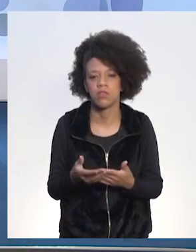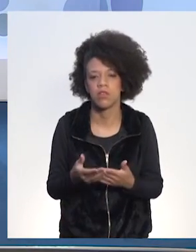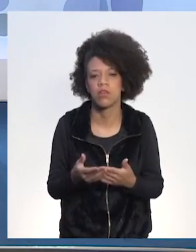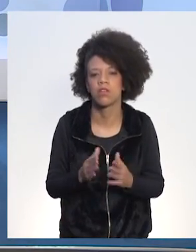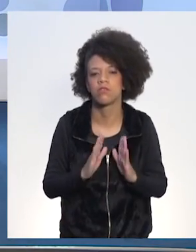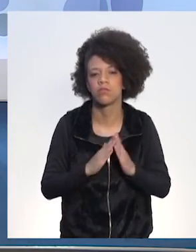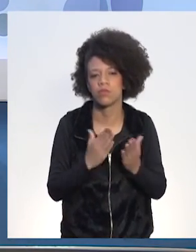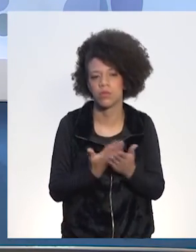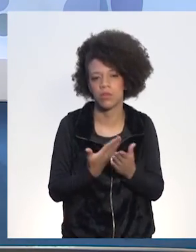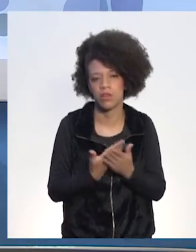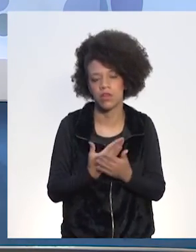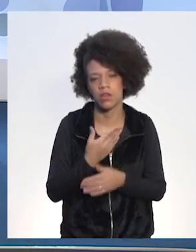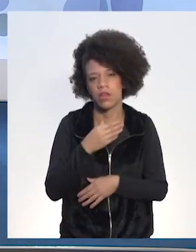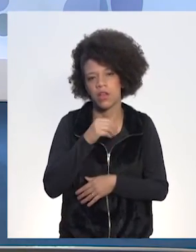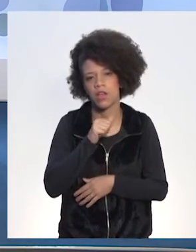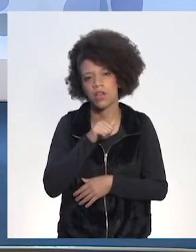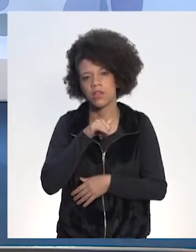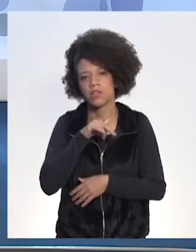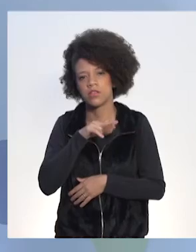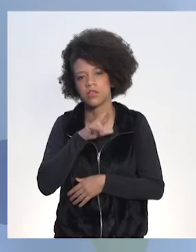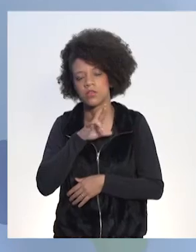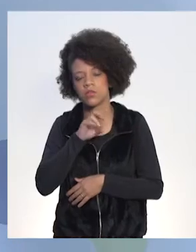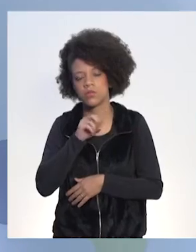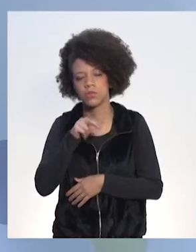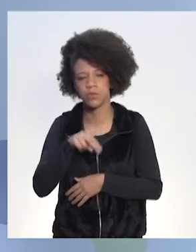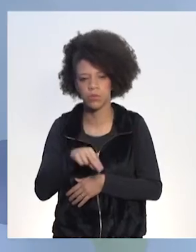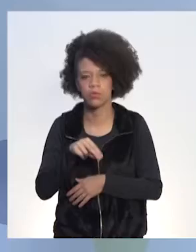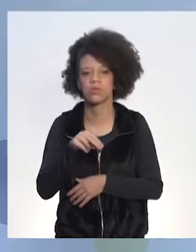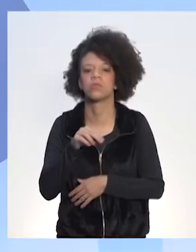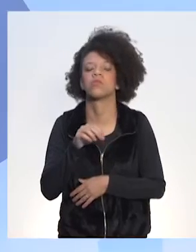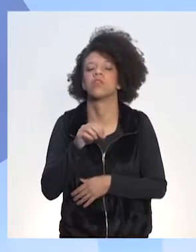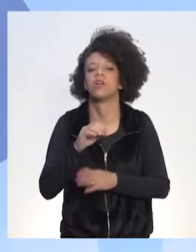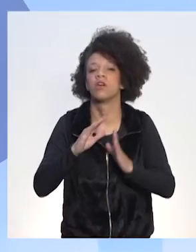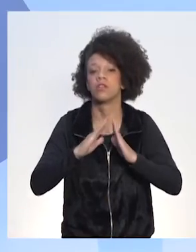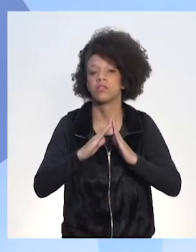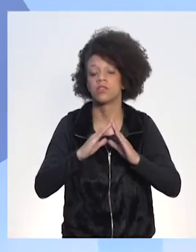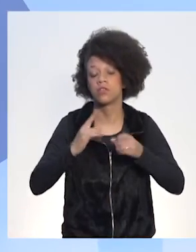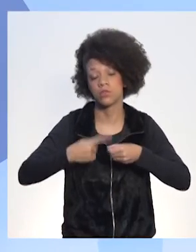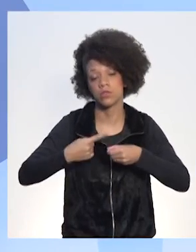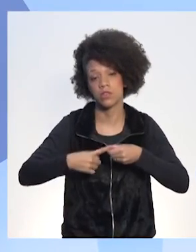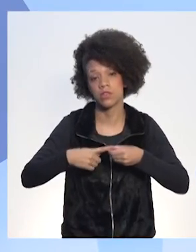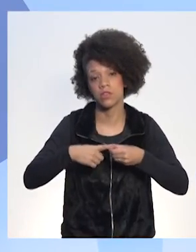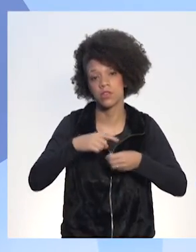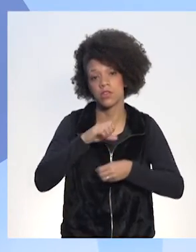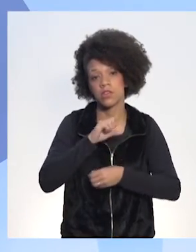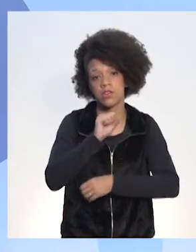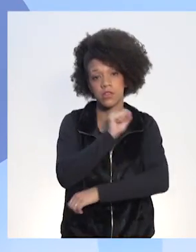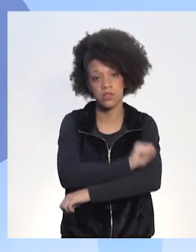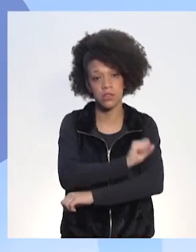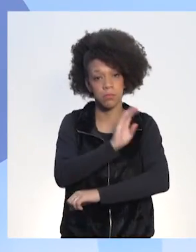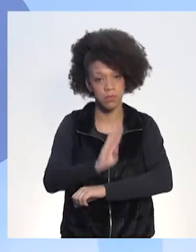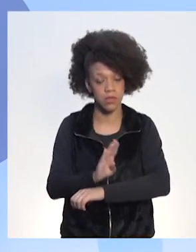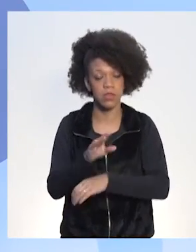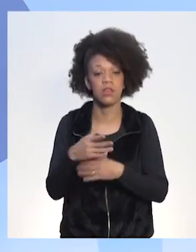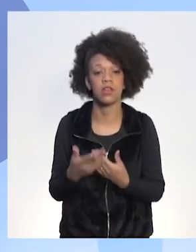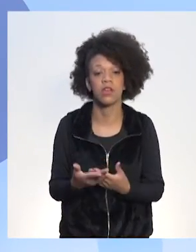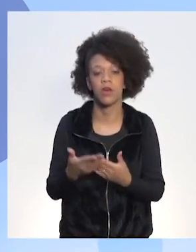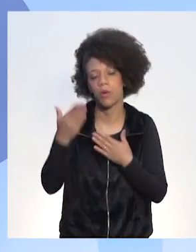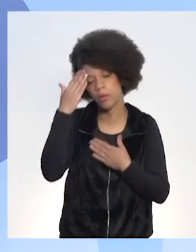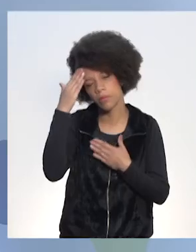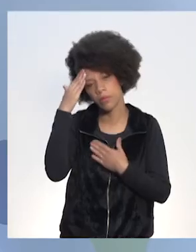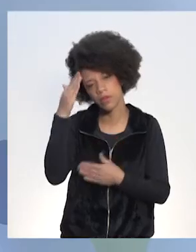né? Né? Quase nada. Lá em São Bernardo do Campo, e ele coloca x igual a 5. Obrigado, Guilherme. Obrigado,